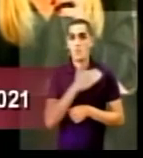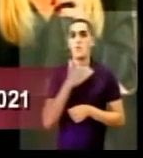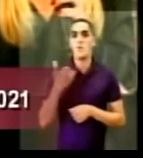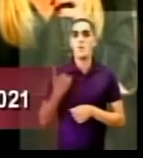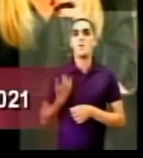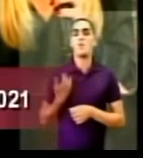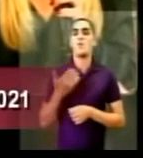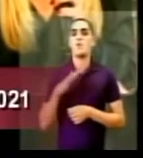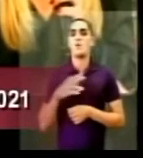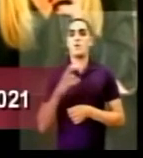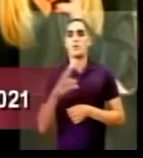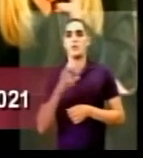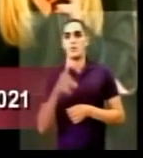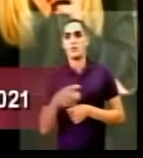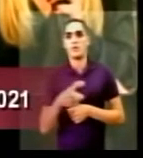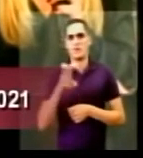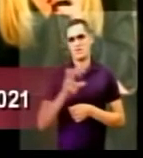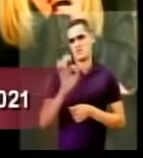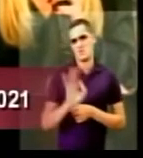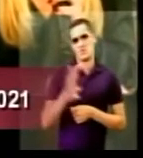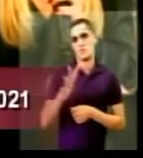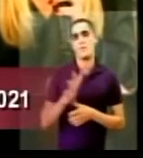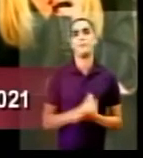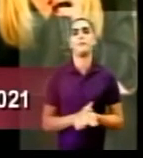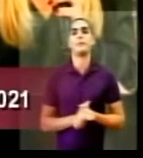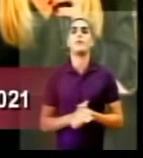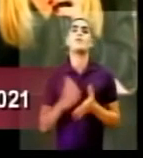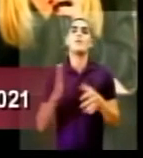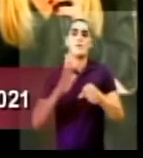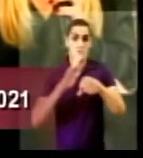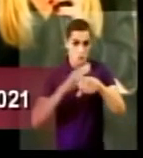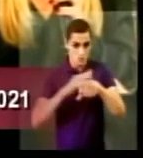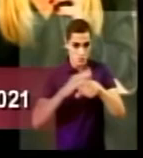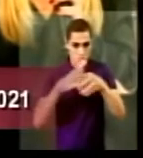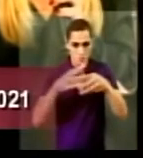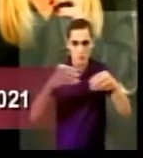2,5,6% de letalidade. Nós temos também recuperados em